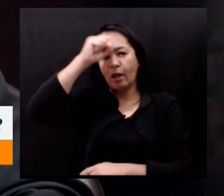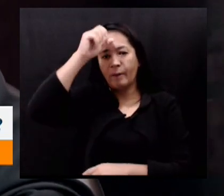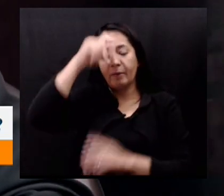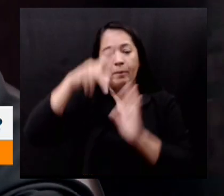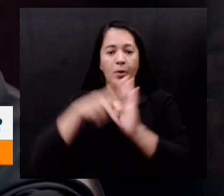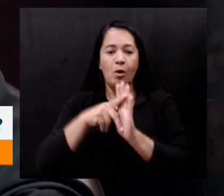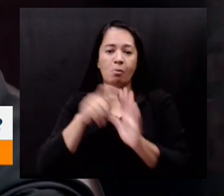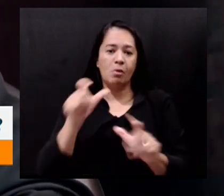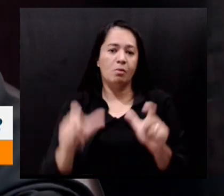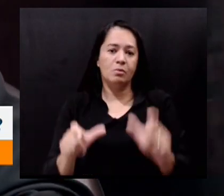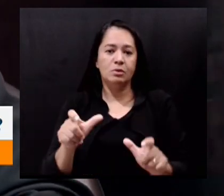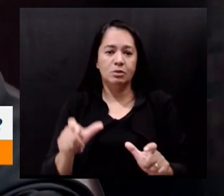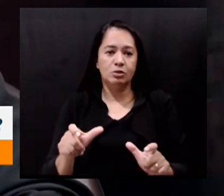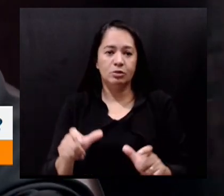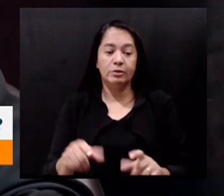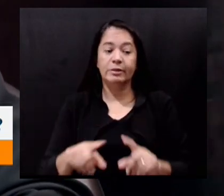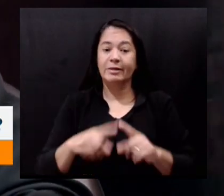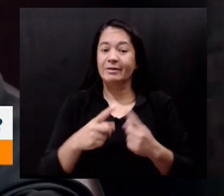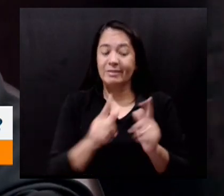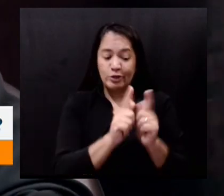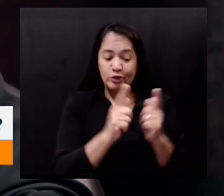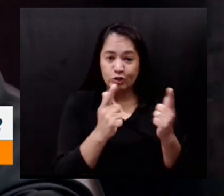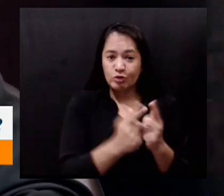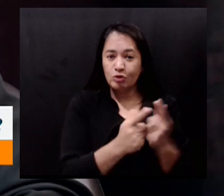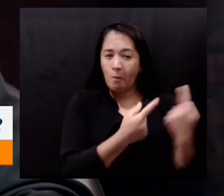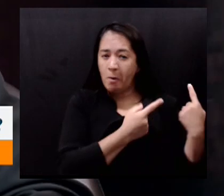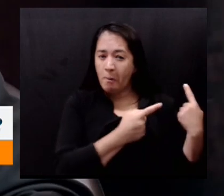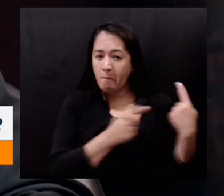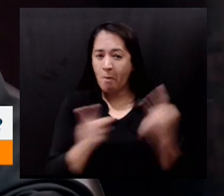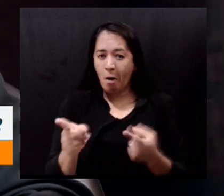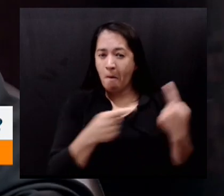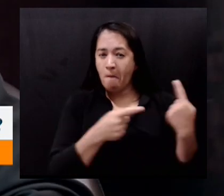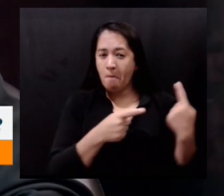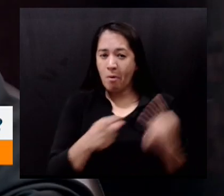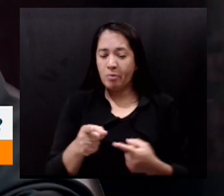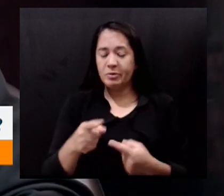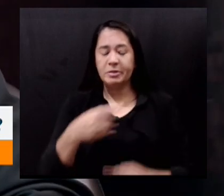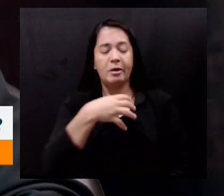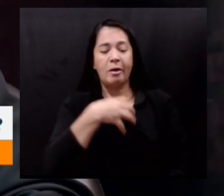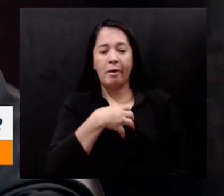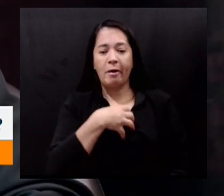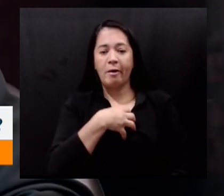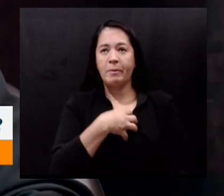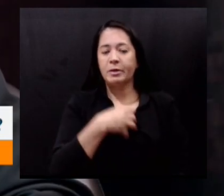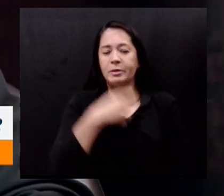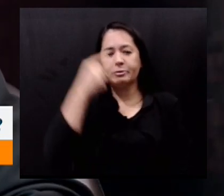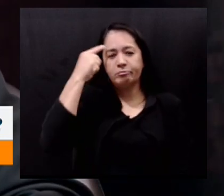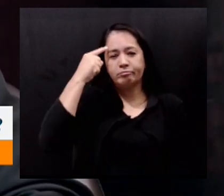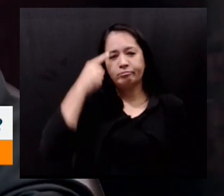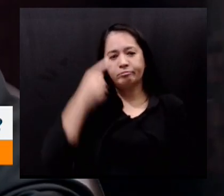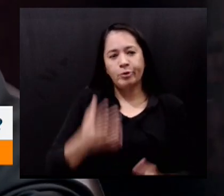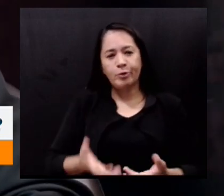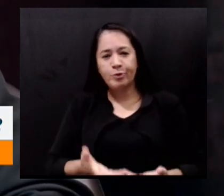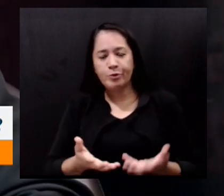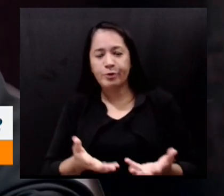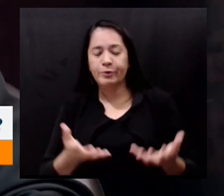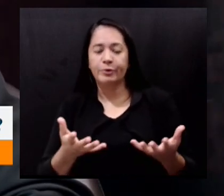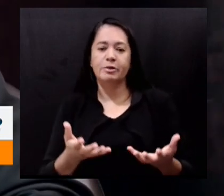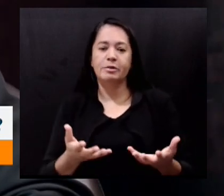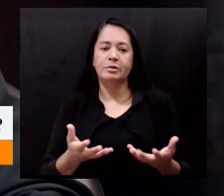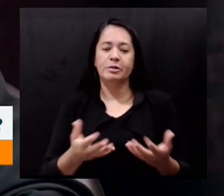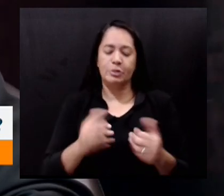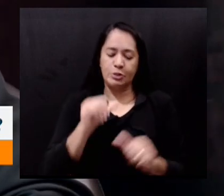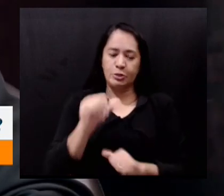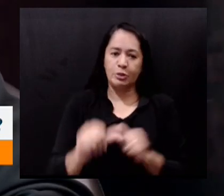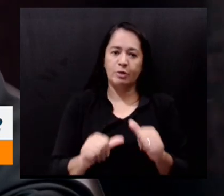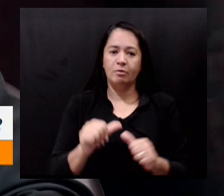que cancelam, que atacam, às vezes têm a sensação de que está contribuindo, de que está transformando de alguma